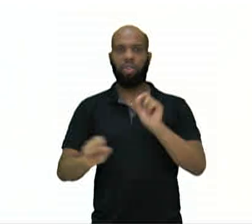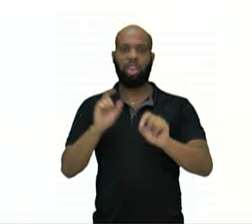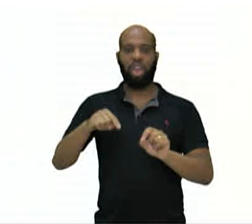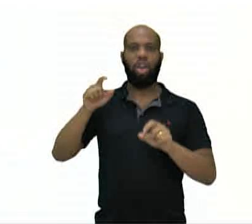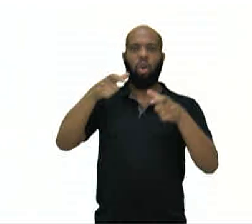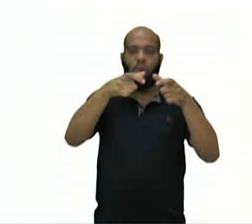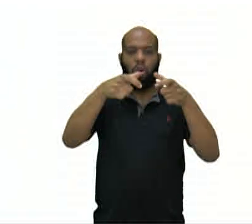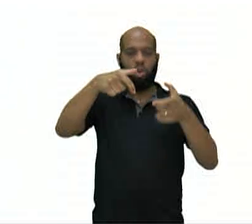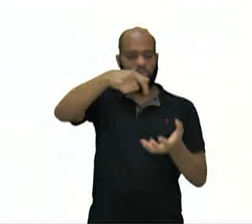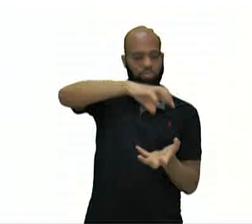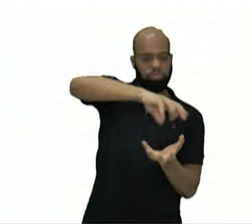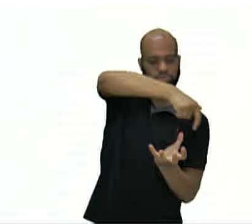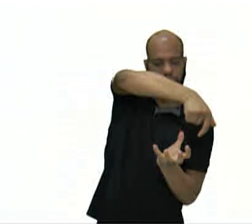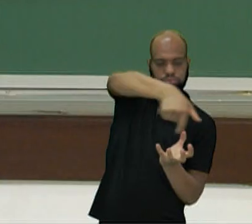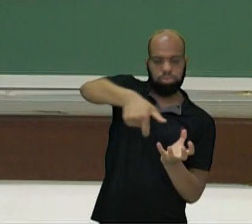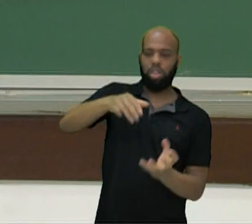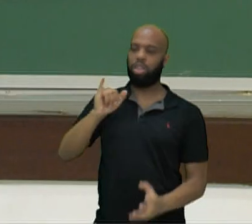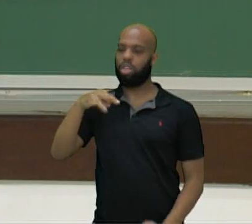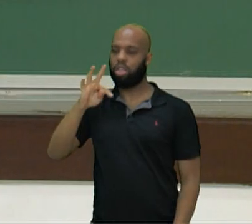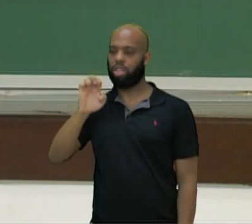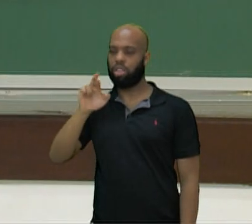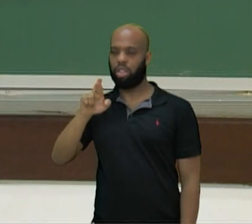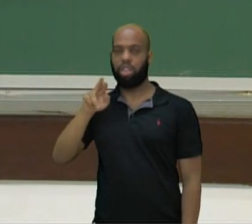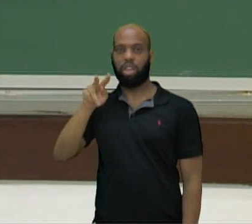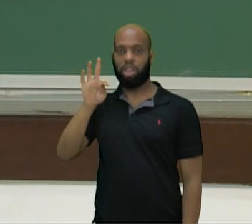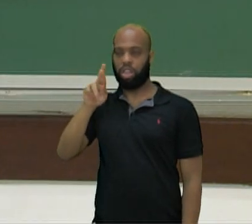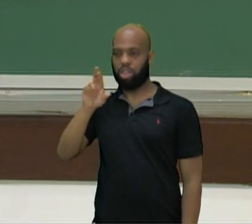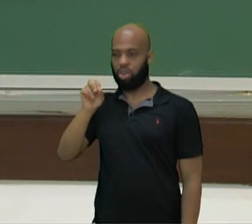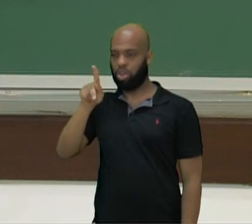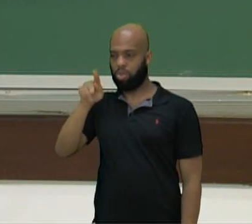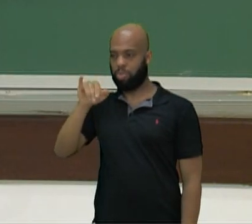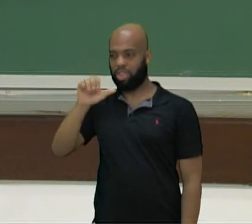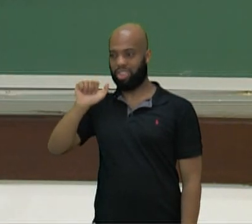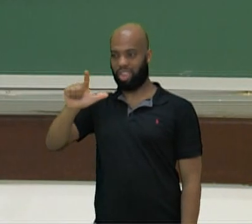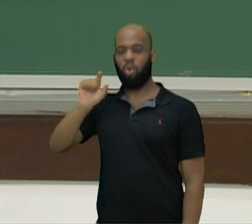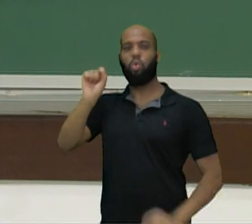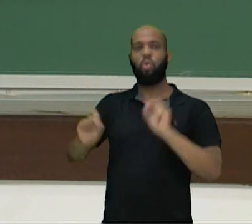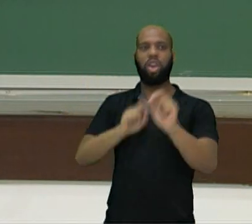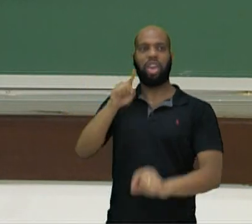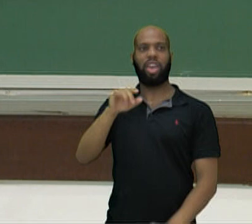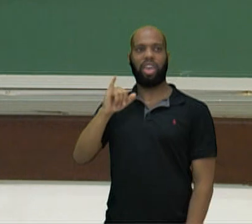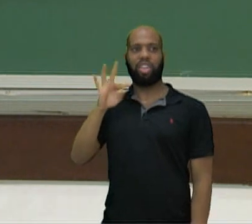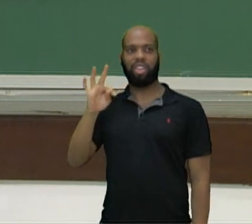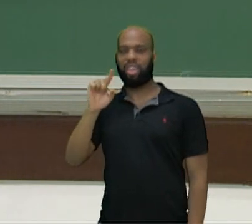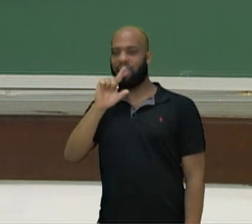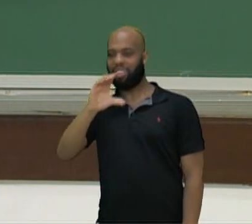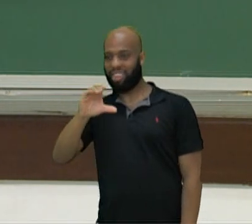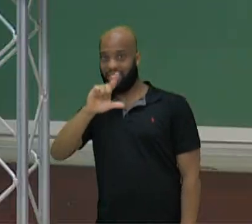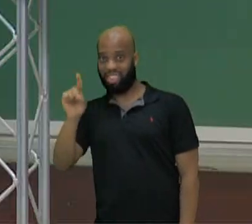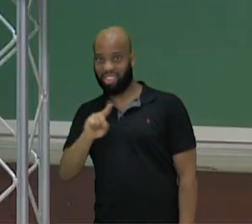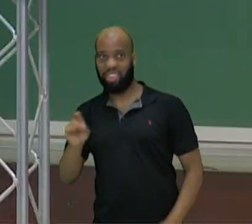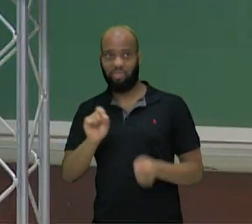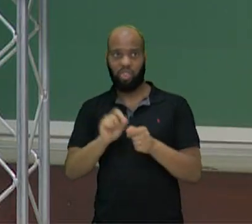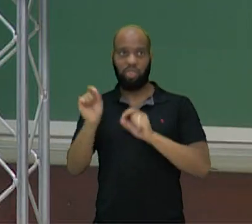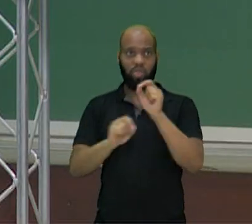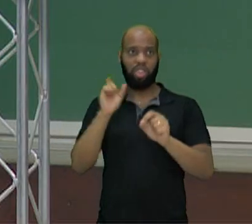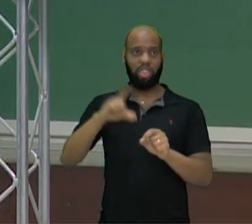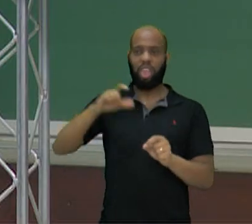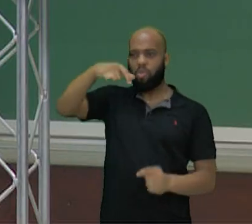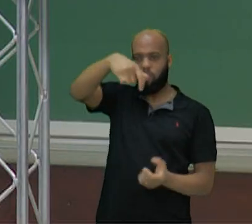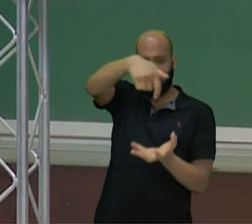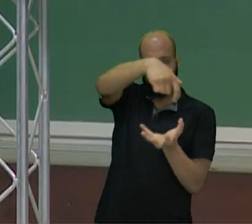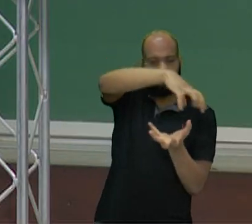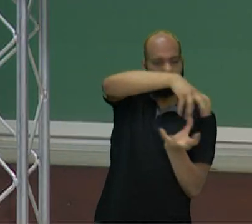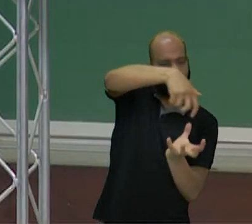Confluência Intertropical. O que é esse negócio? Esse negócio é o seguinte, a zona intertropical, ela permeia, é uma